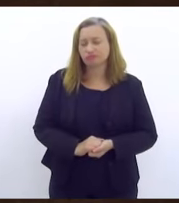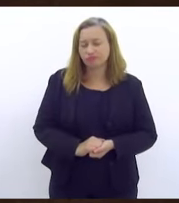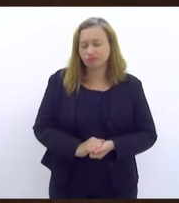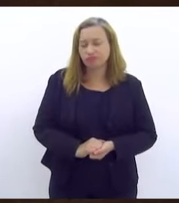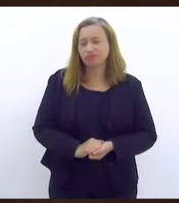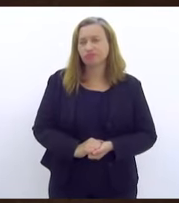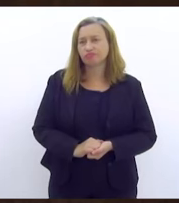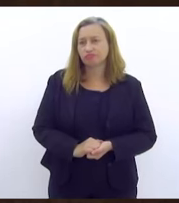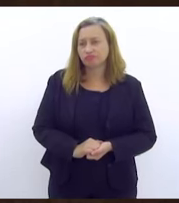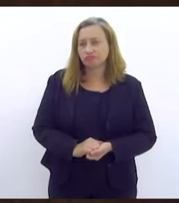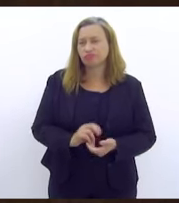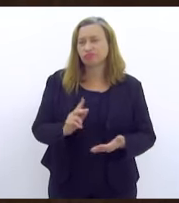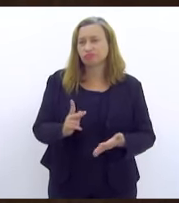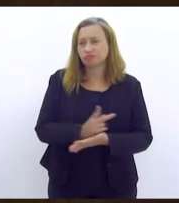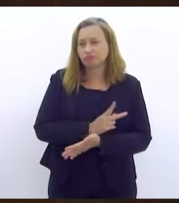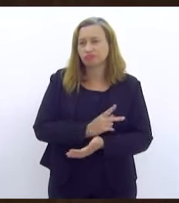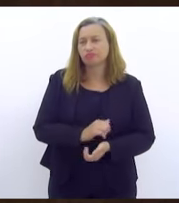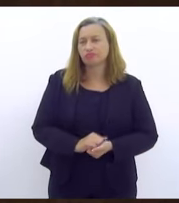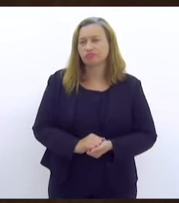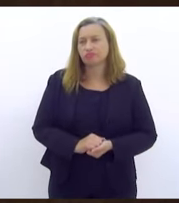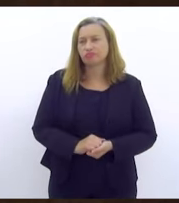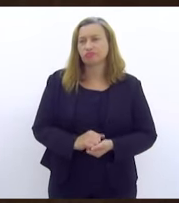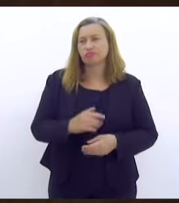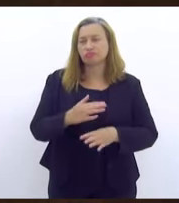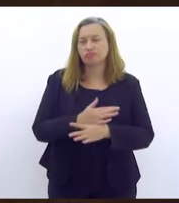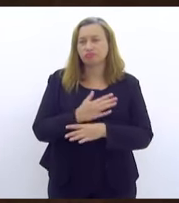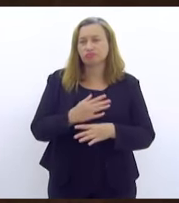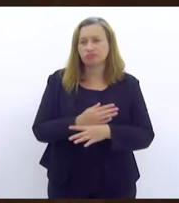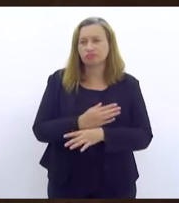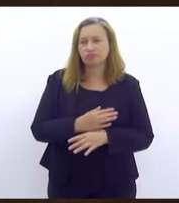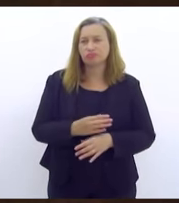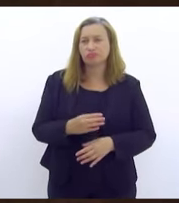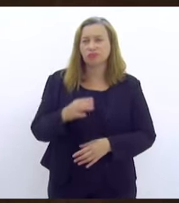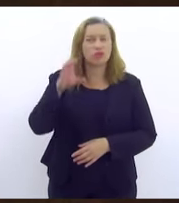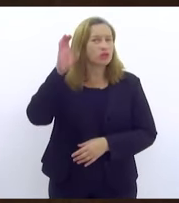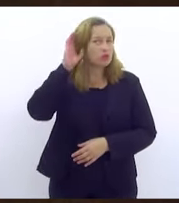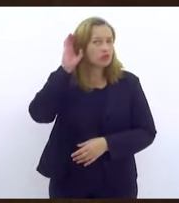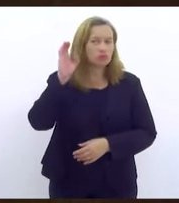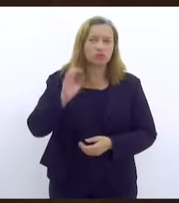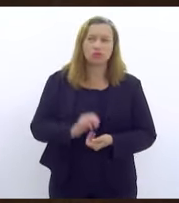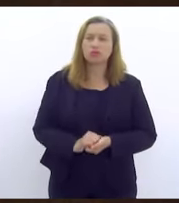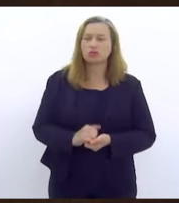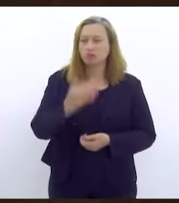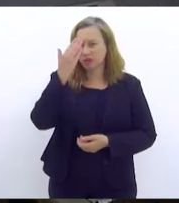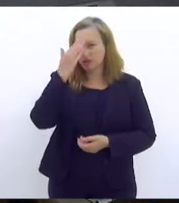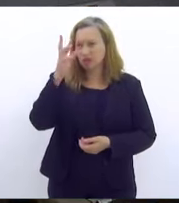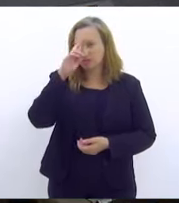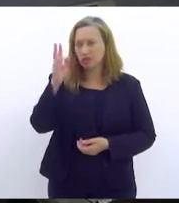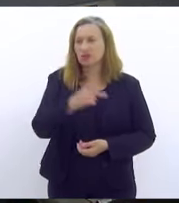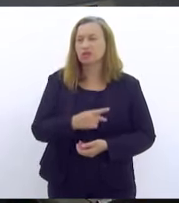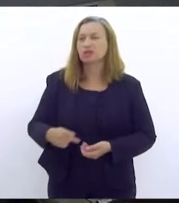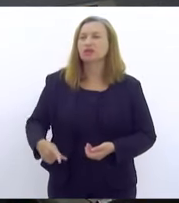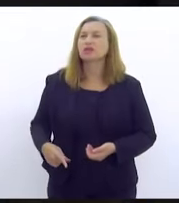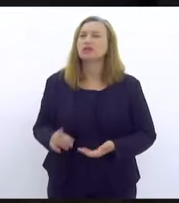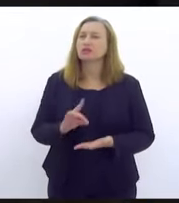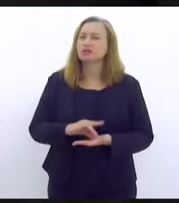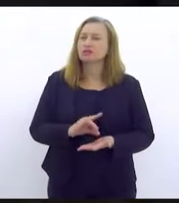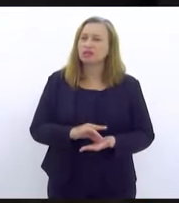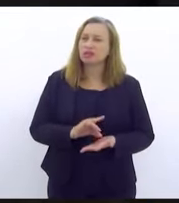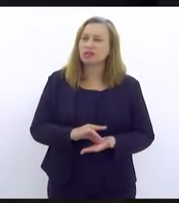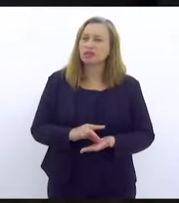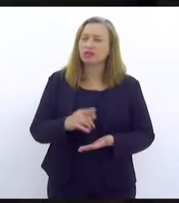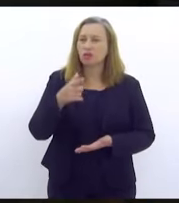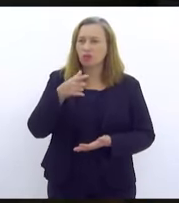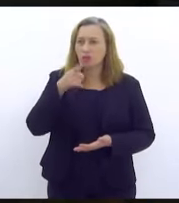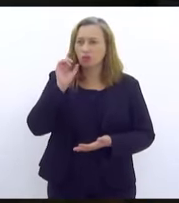foi essa atrocidade que aconteceu na cidade, lá no estado de Mato Grosso, na cidade de Sorriso. Muito obrigado, presidente. Na verdade, é para